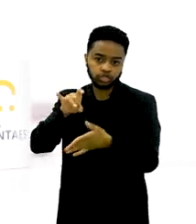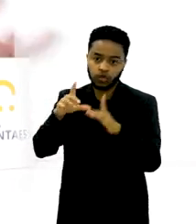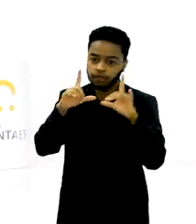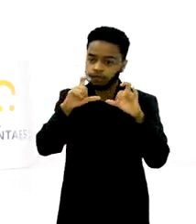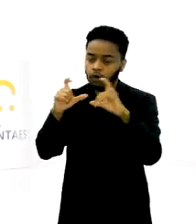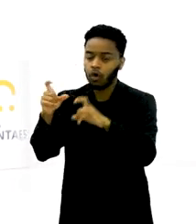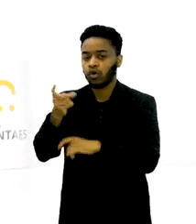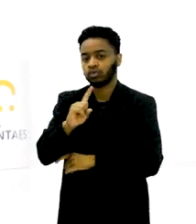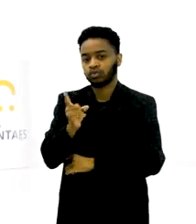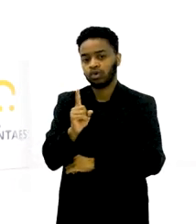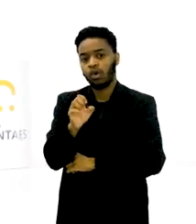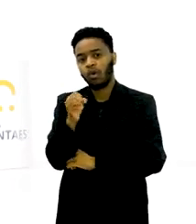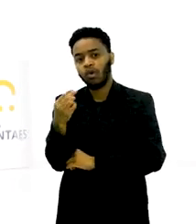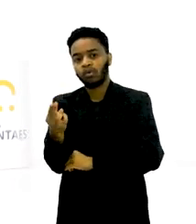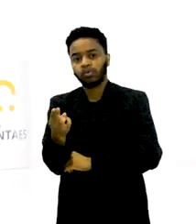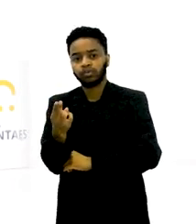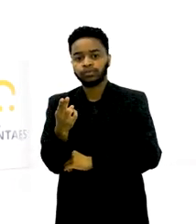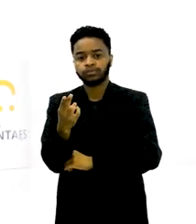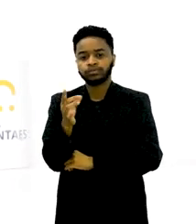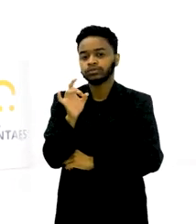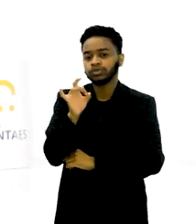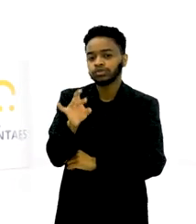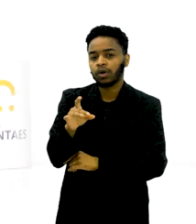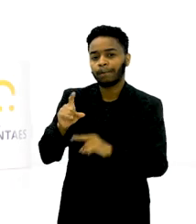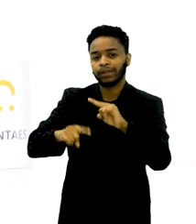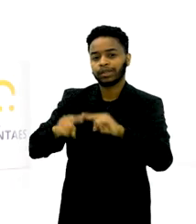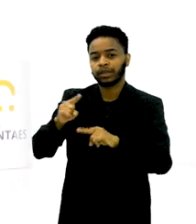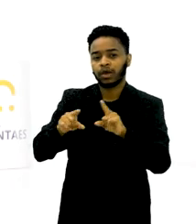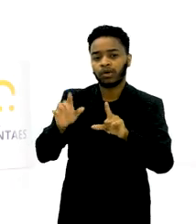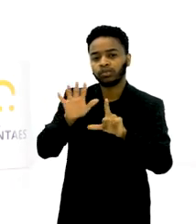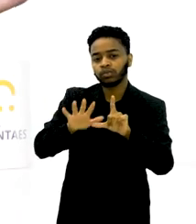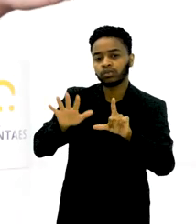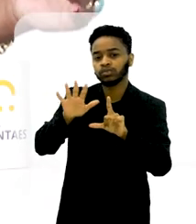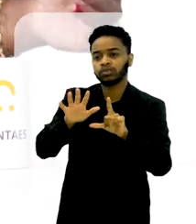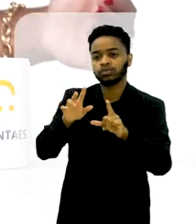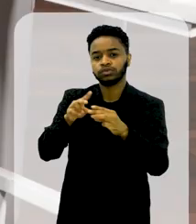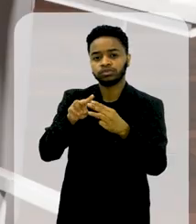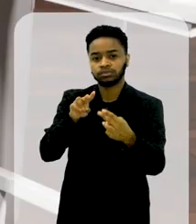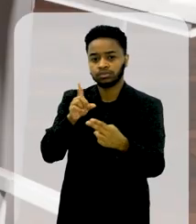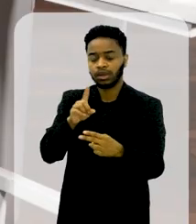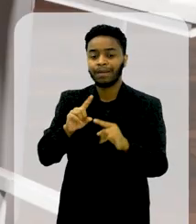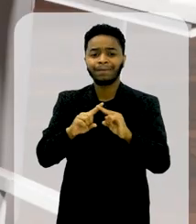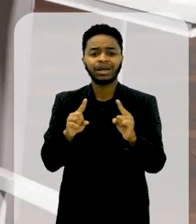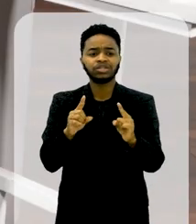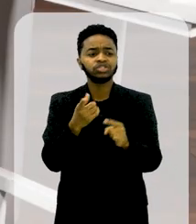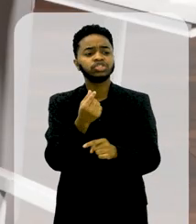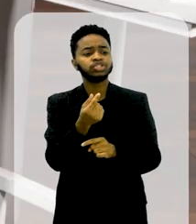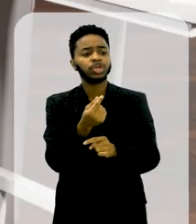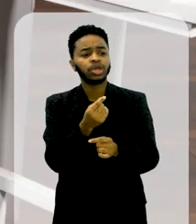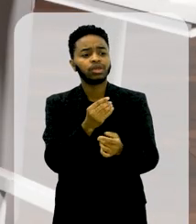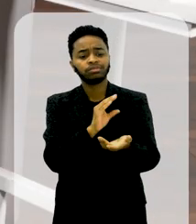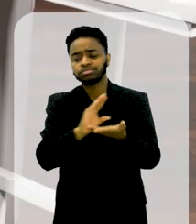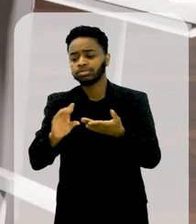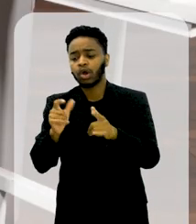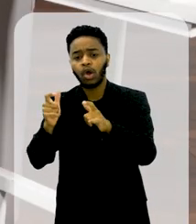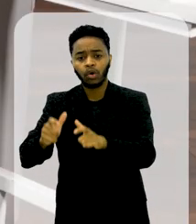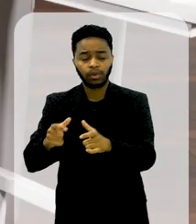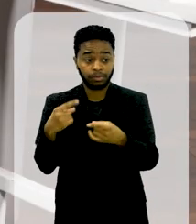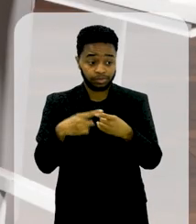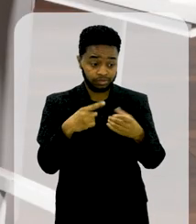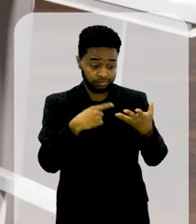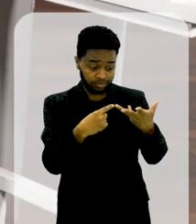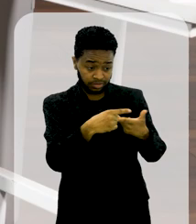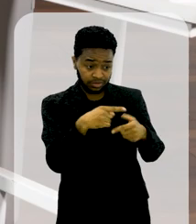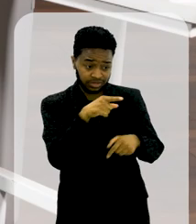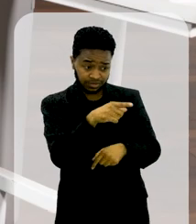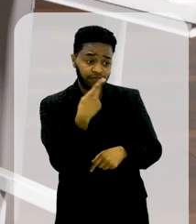ele não servo só de de de mídia digital aí tem fantasia recursos recursos vem da onde então porque tudo